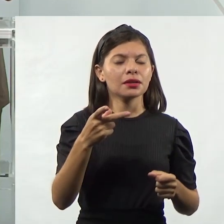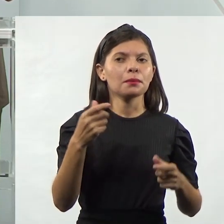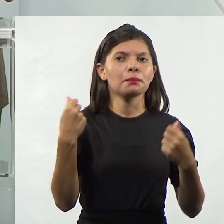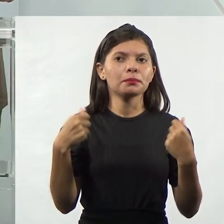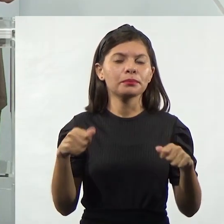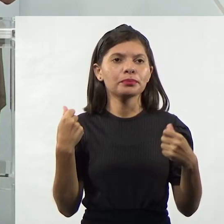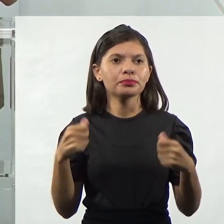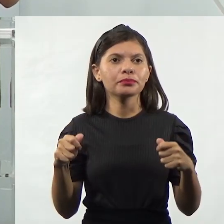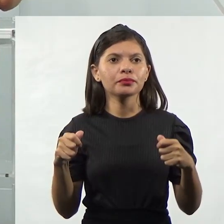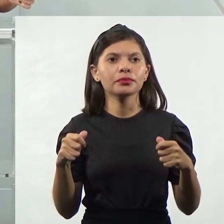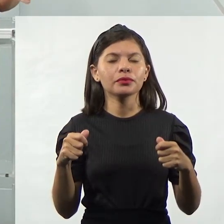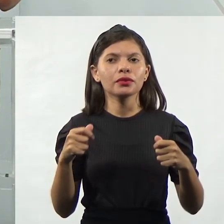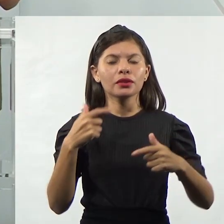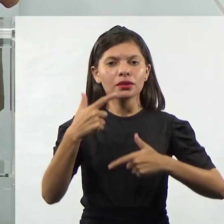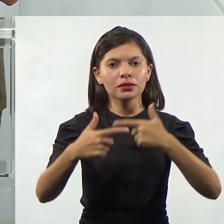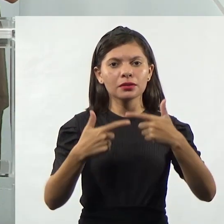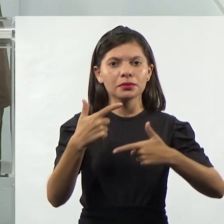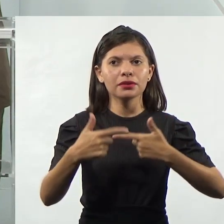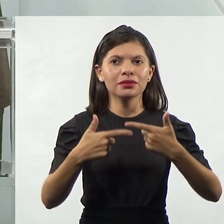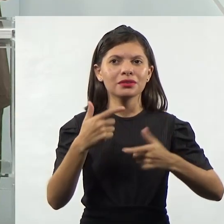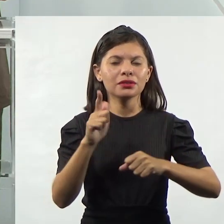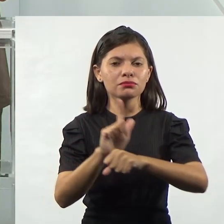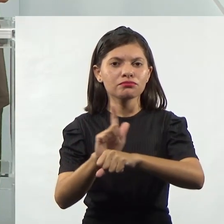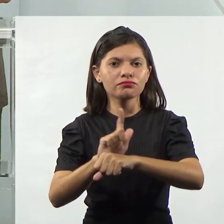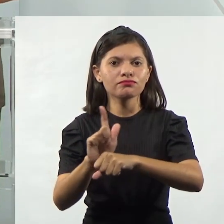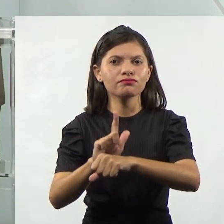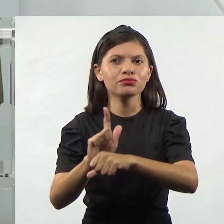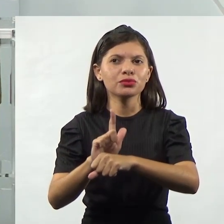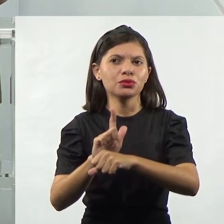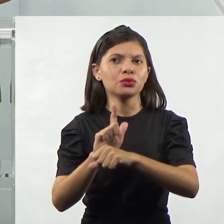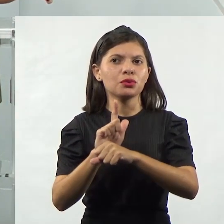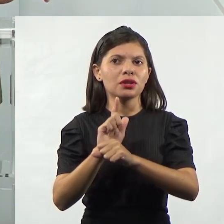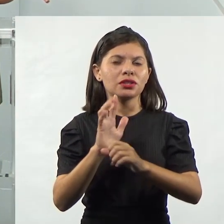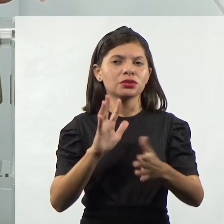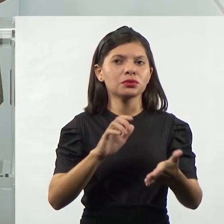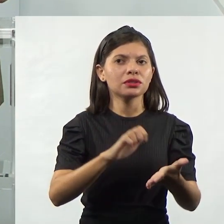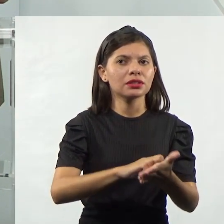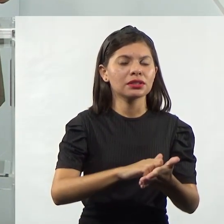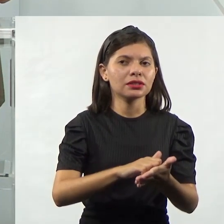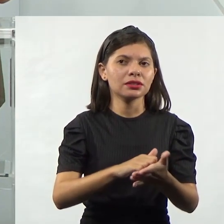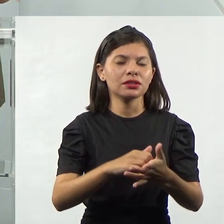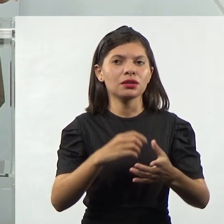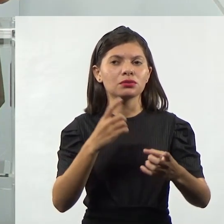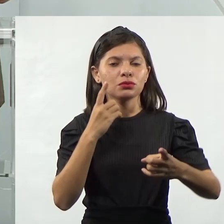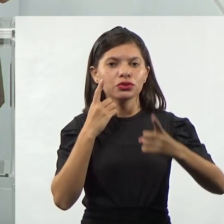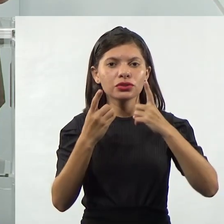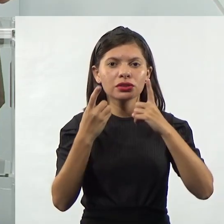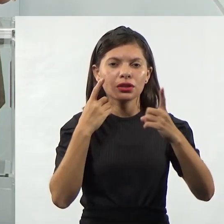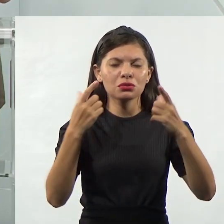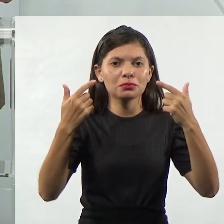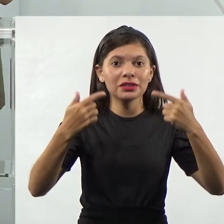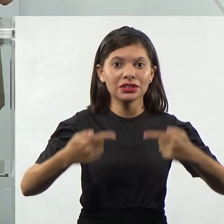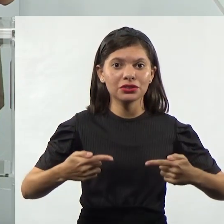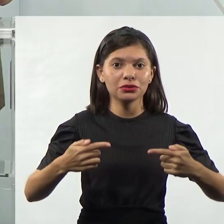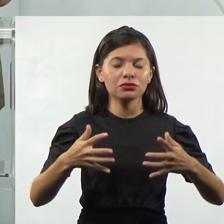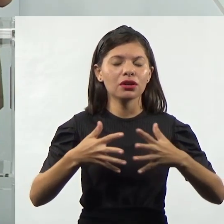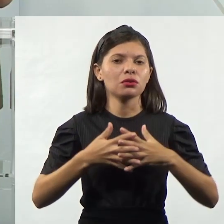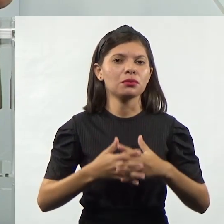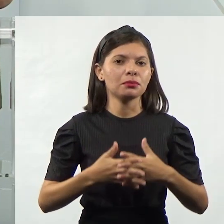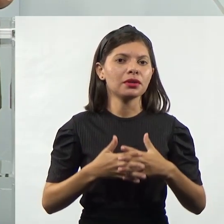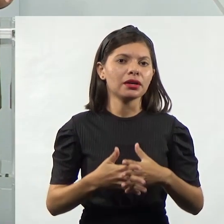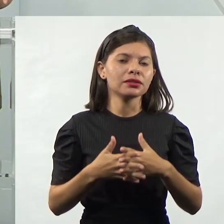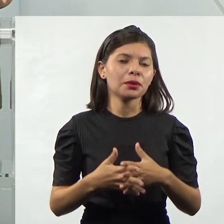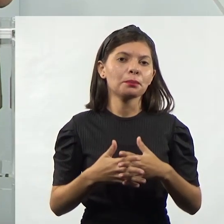gente precisa de um servidor que seja um agente de contratação, mas em alguns casos, por exemplo, no diálogo competitivo, que a gente tem uma situação